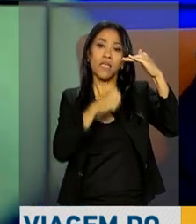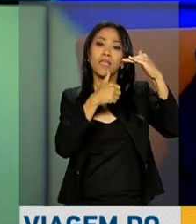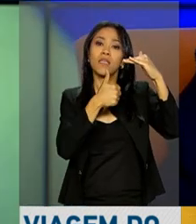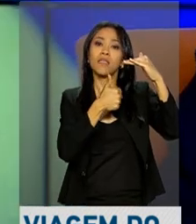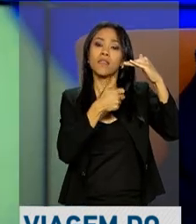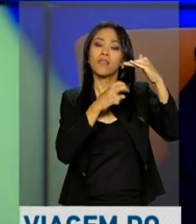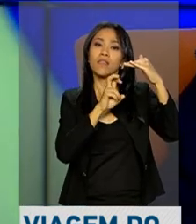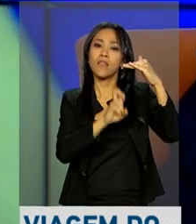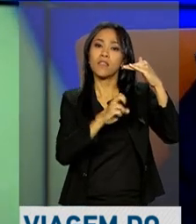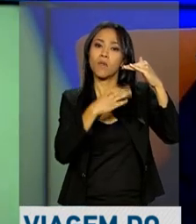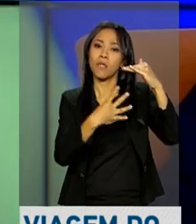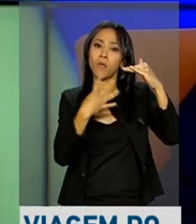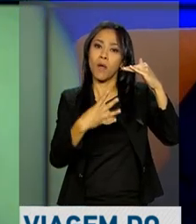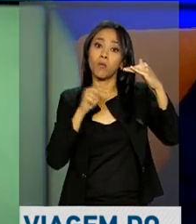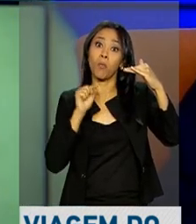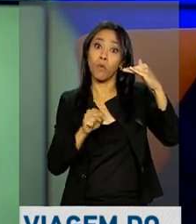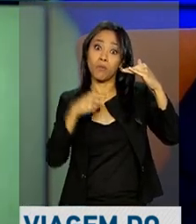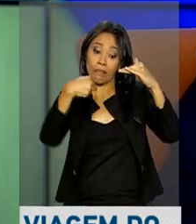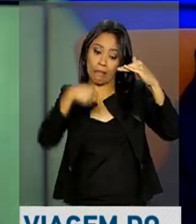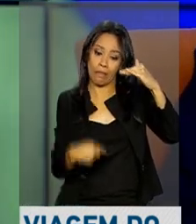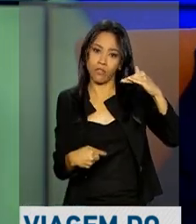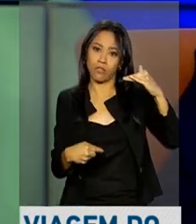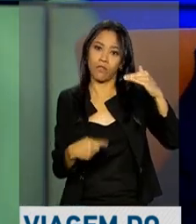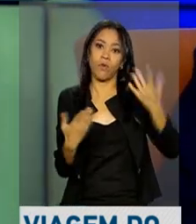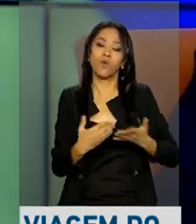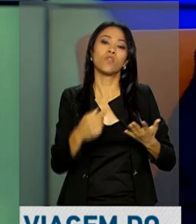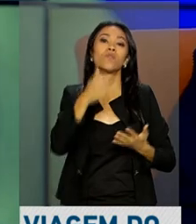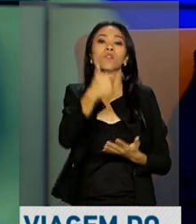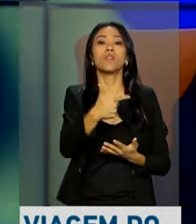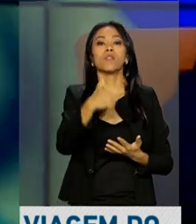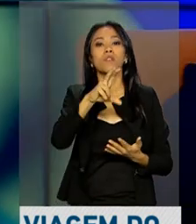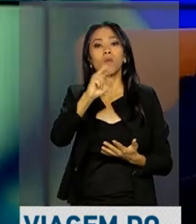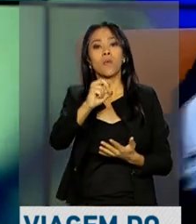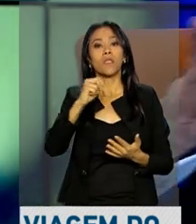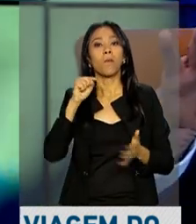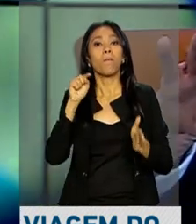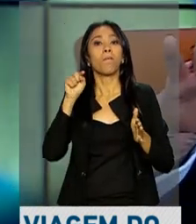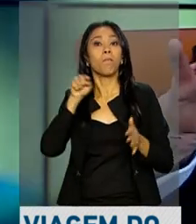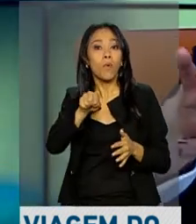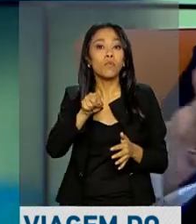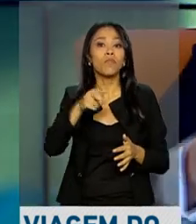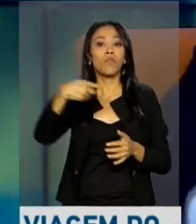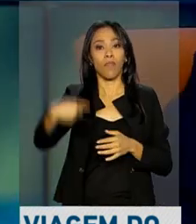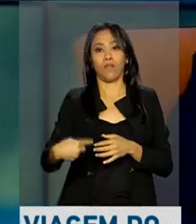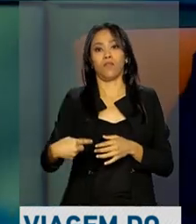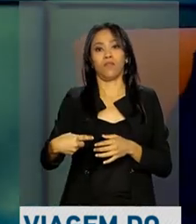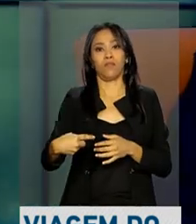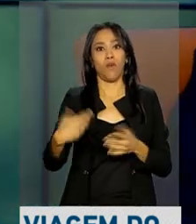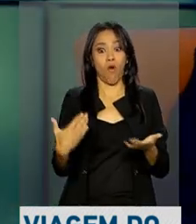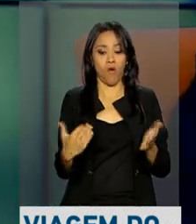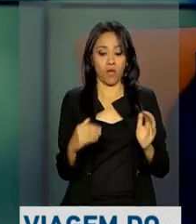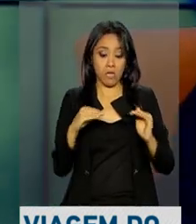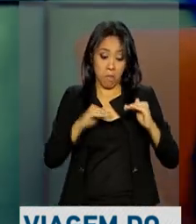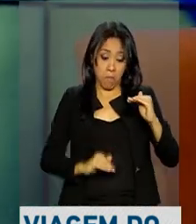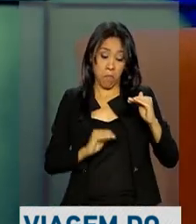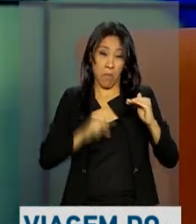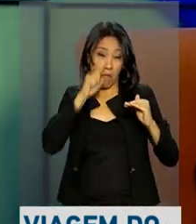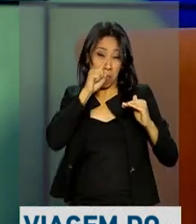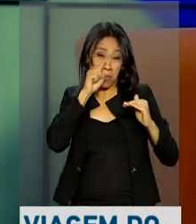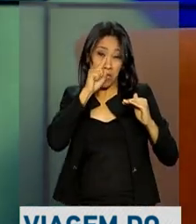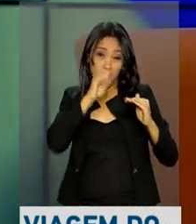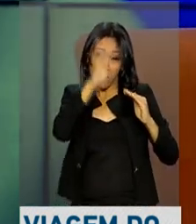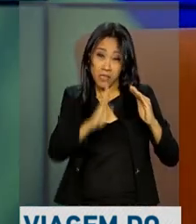544 pontos negativos. Hoje está em 250 pontos negativos. Veja a diferença que houve, porque o Risco